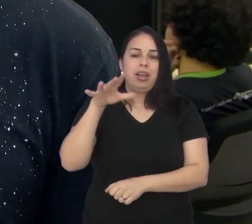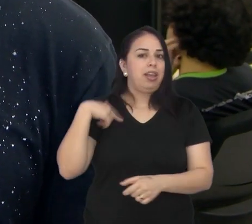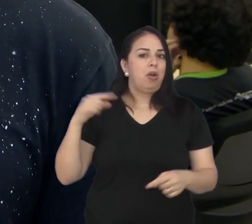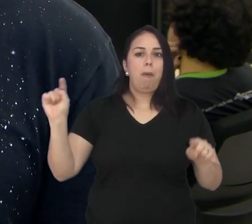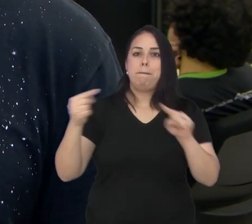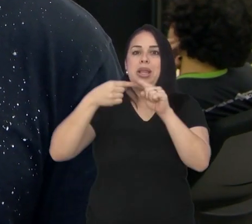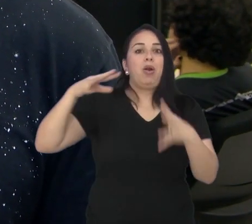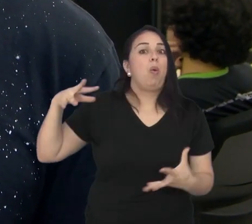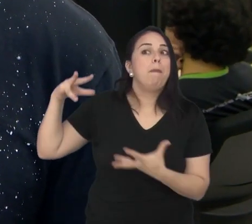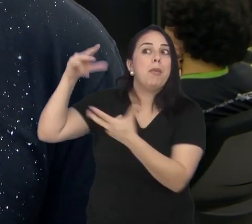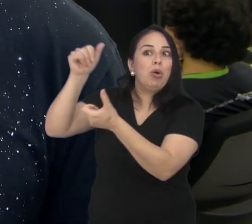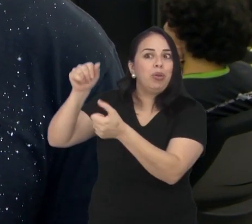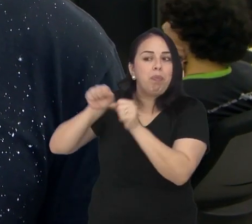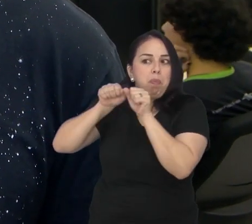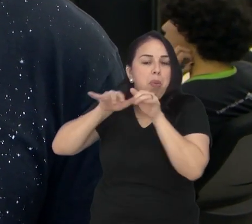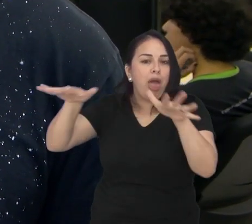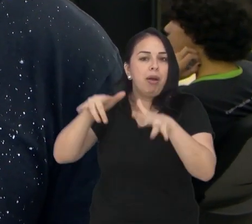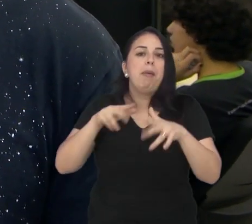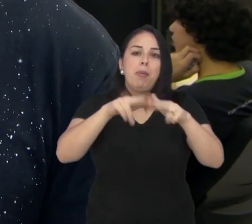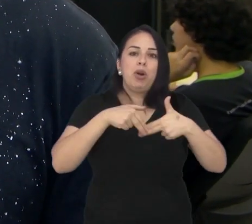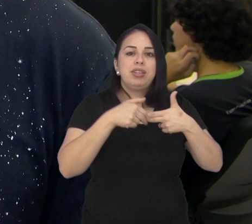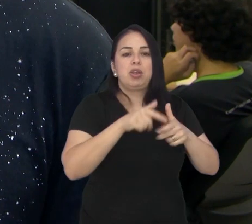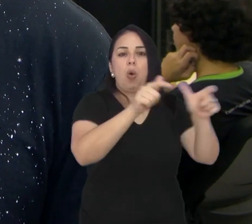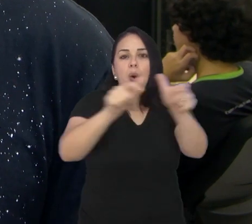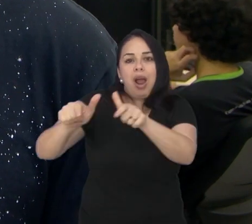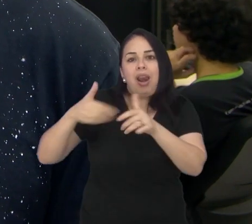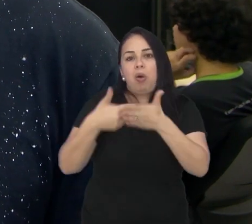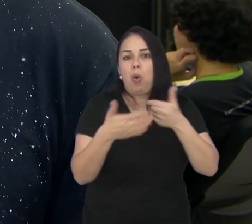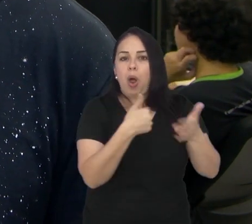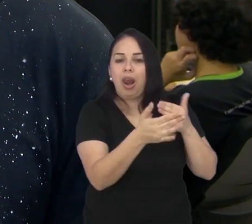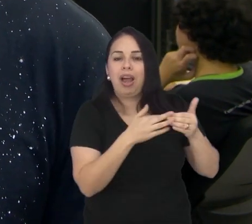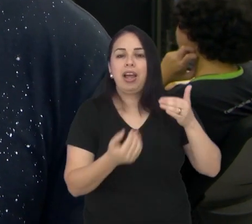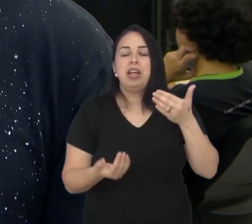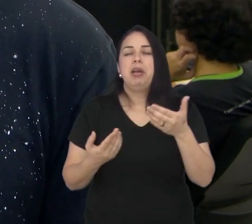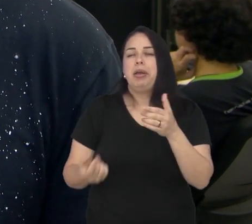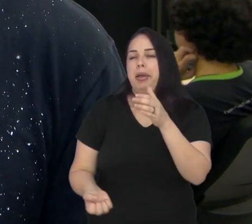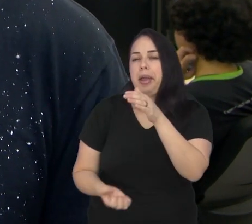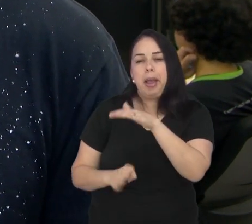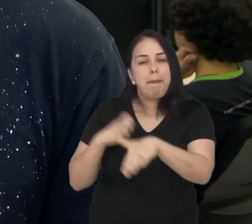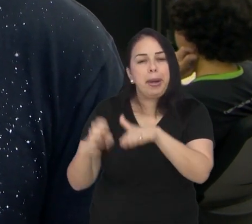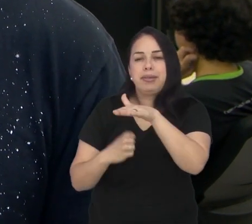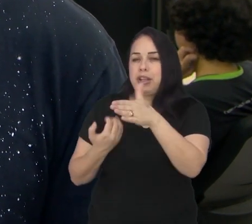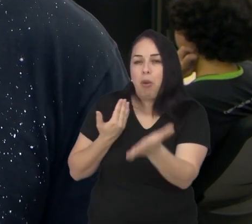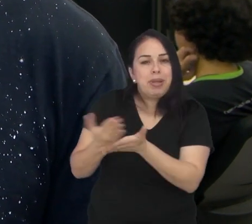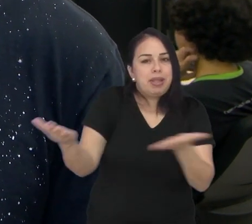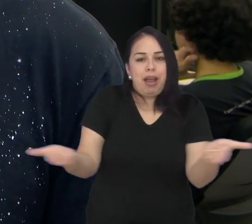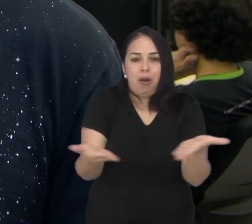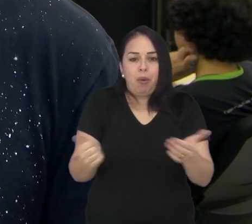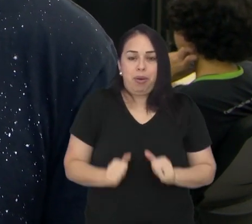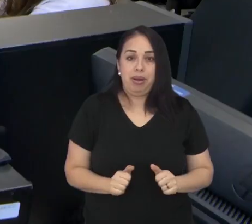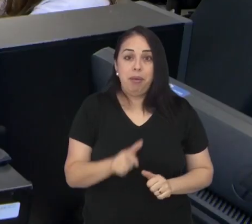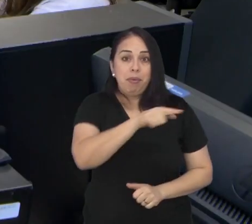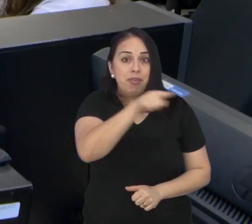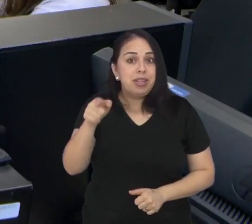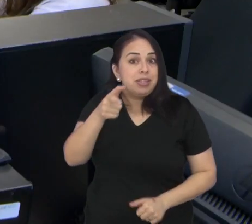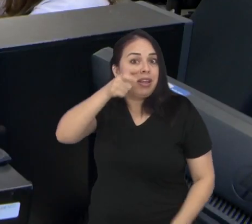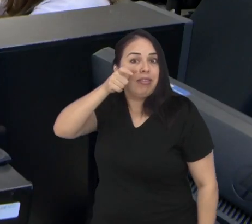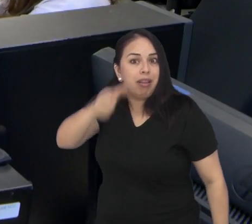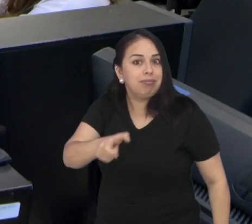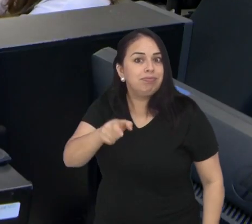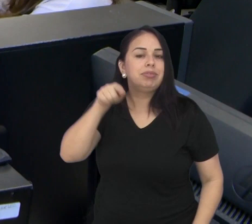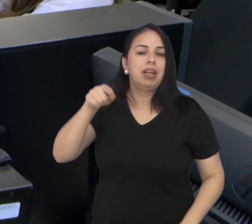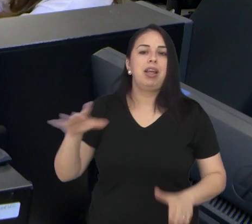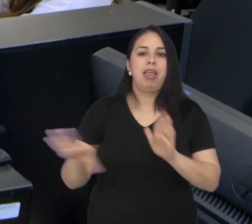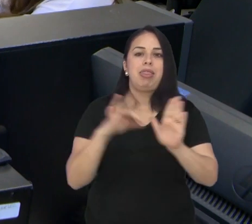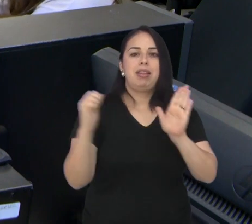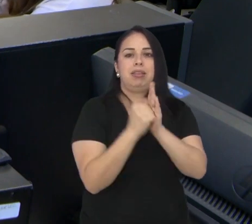está globalizado, então ele encontra empregos em qualquer tipo de área, até em startups, ele pode abrir um próprio negócio. Para quem se